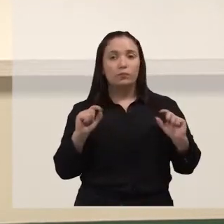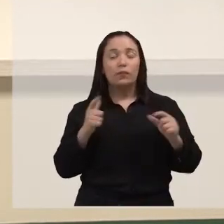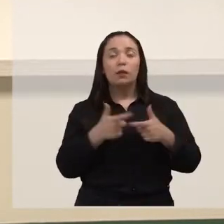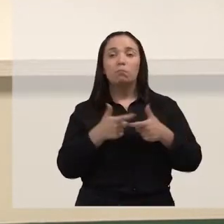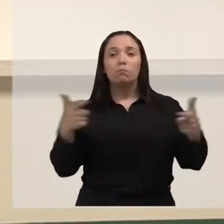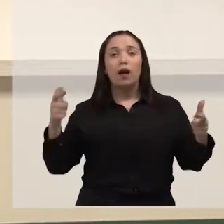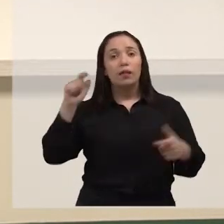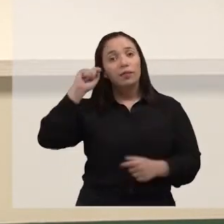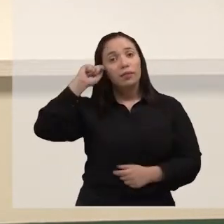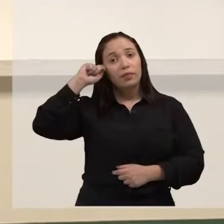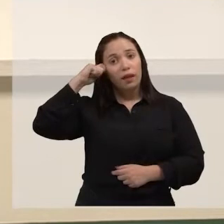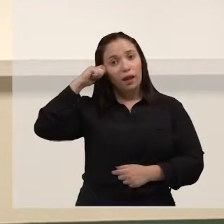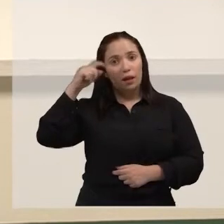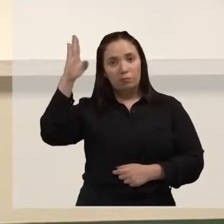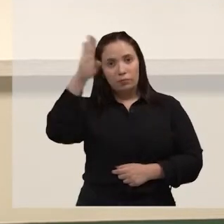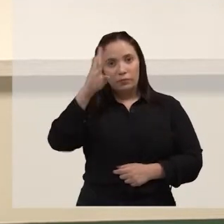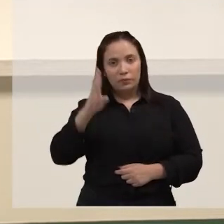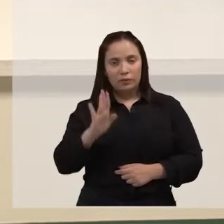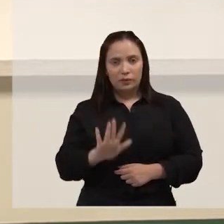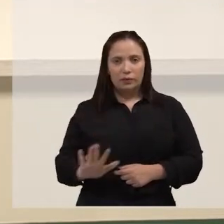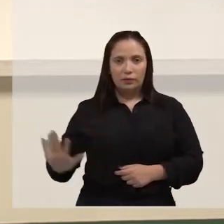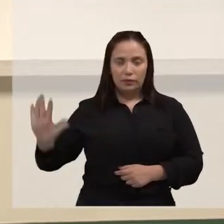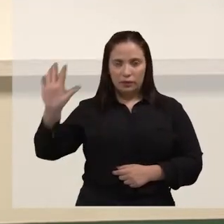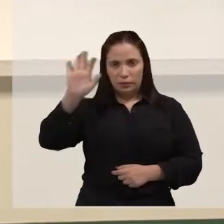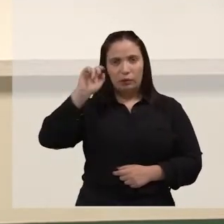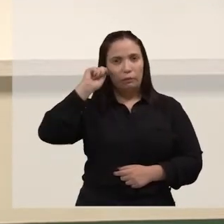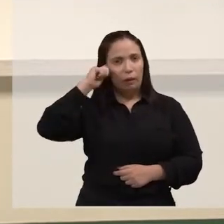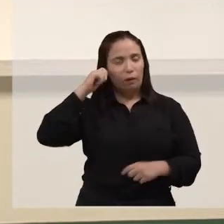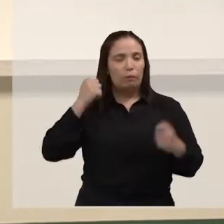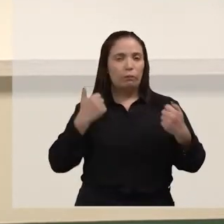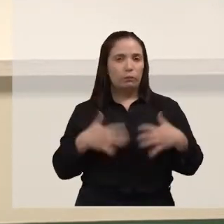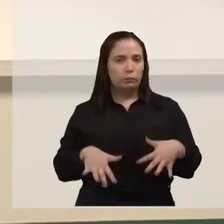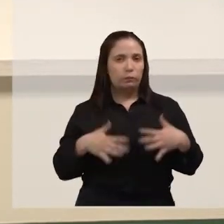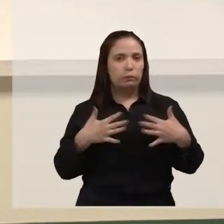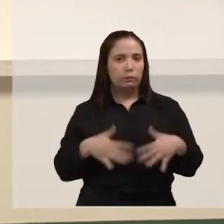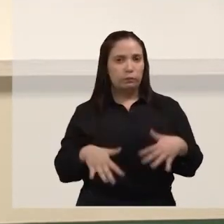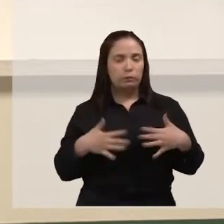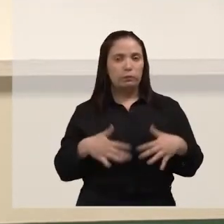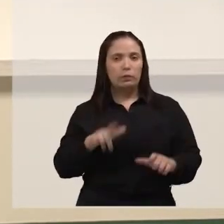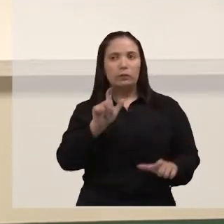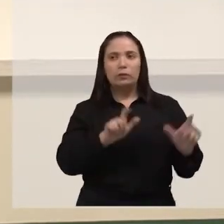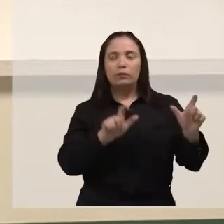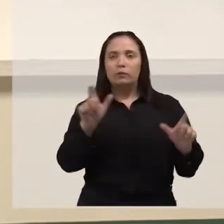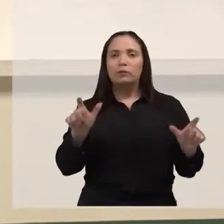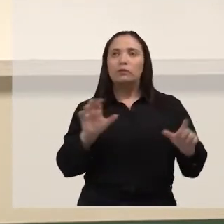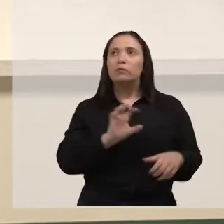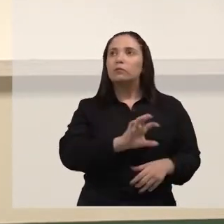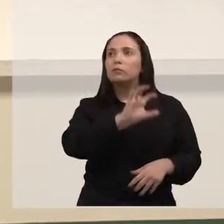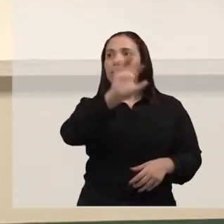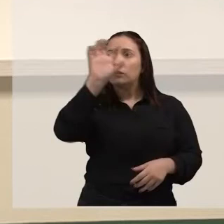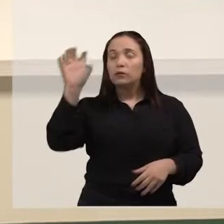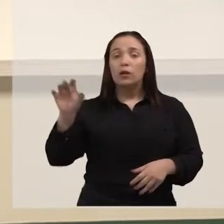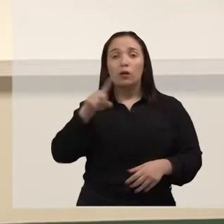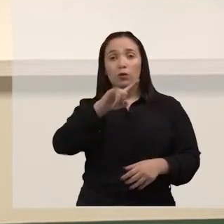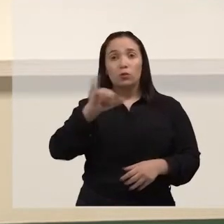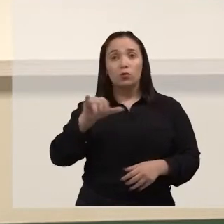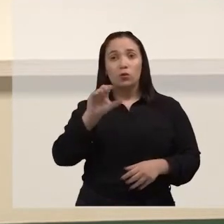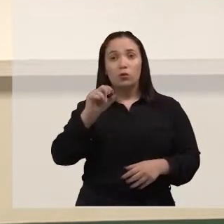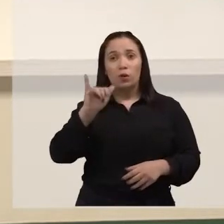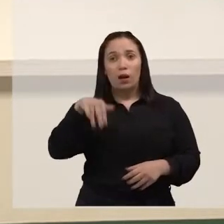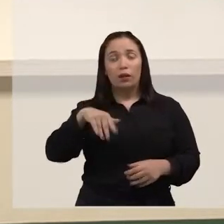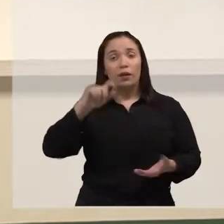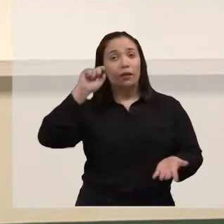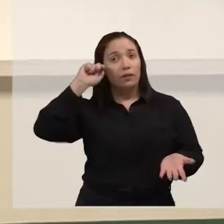Luiz. Uma grande parcela. Grande parcela. E o Joaquim Barbosa é negro.